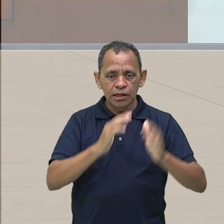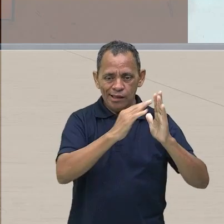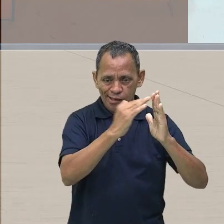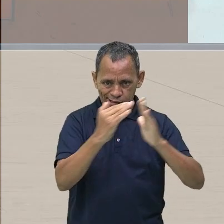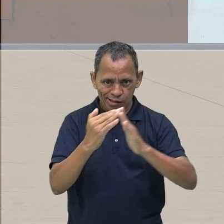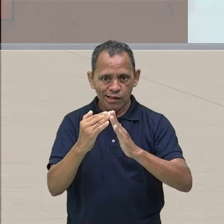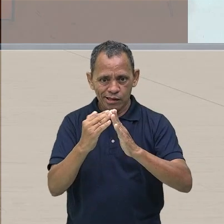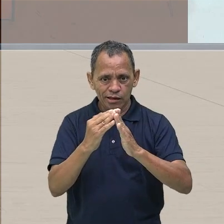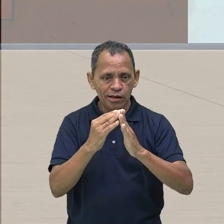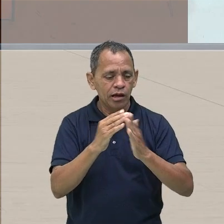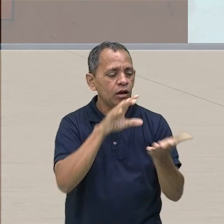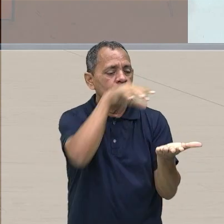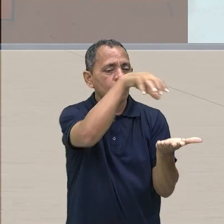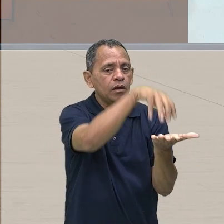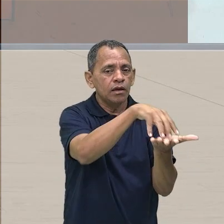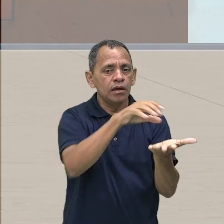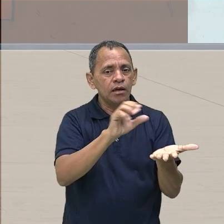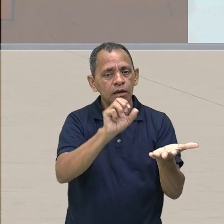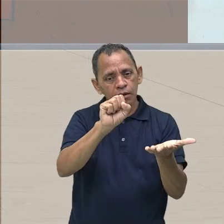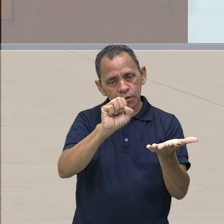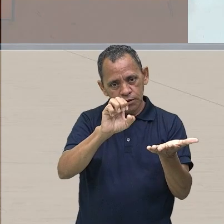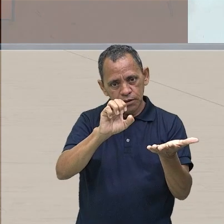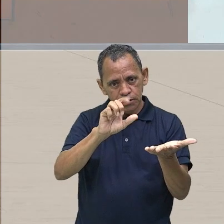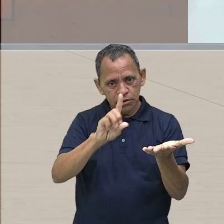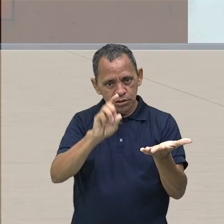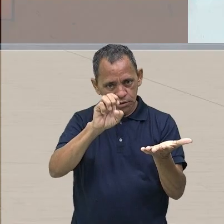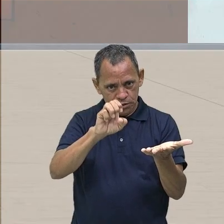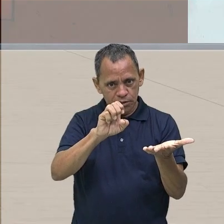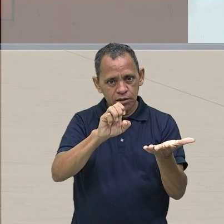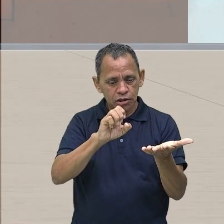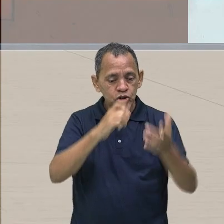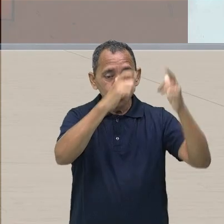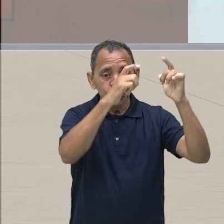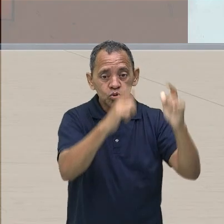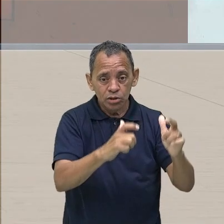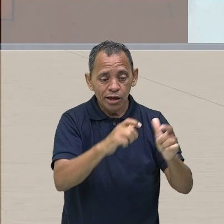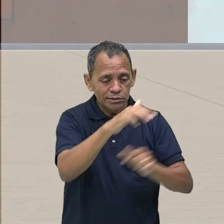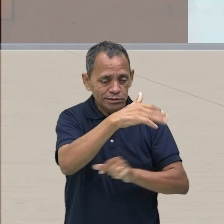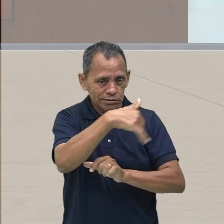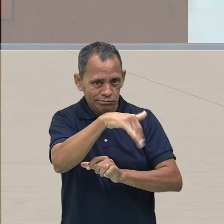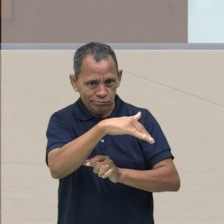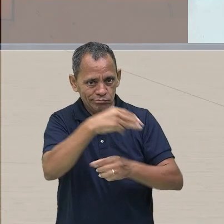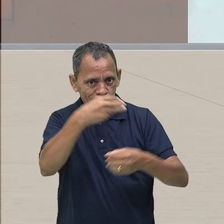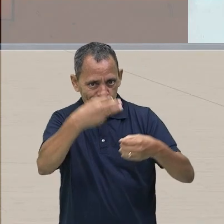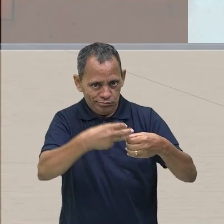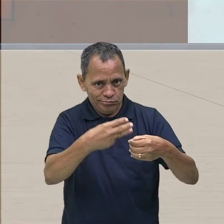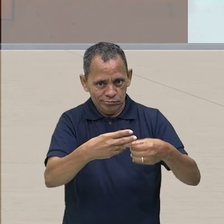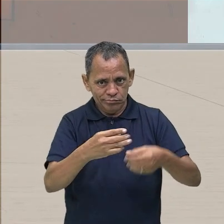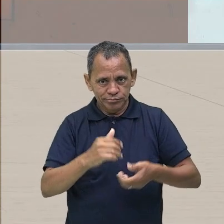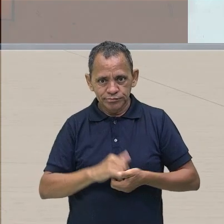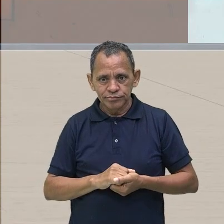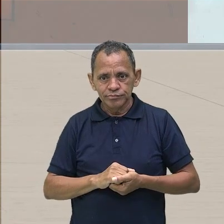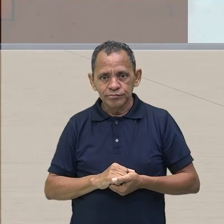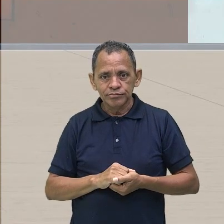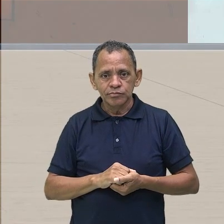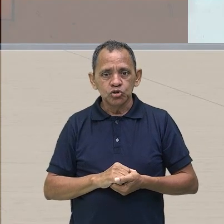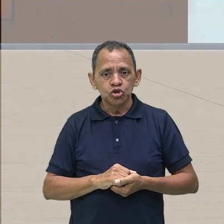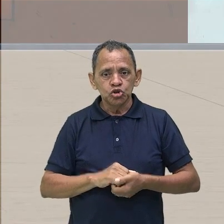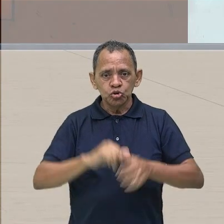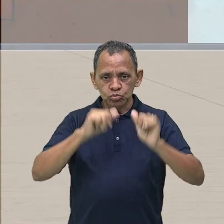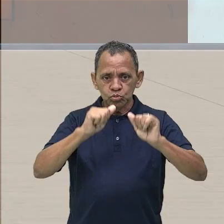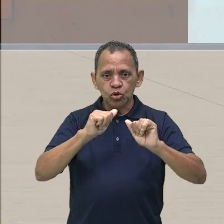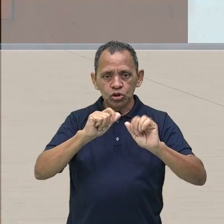sede, né? É a sede ali de um distrito, daquela área, daquele município, onde pode-se ter